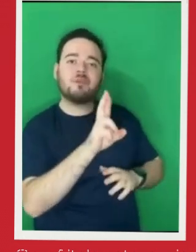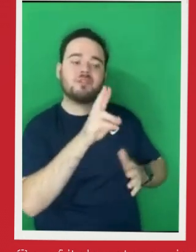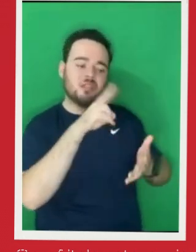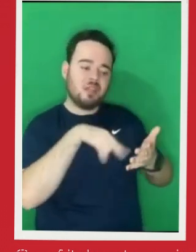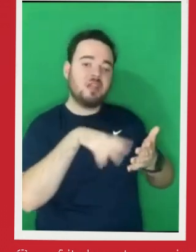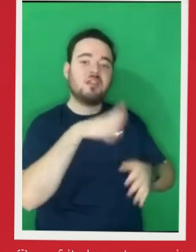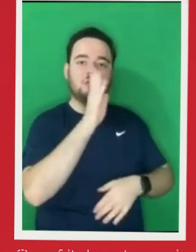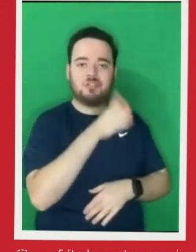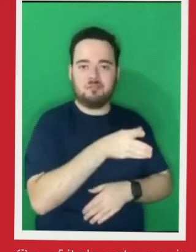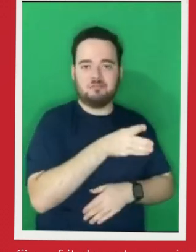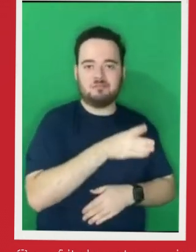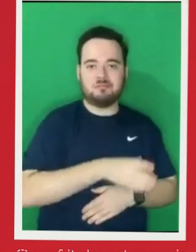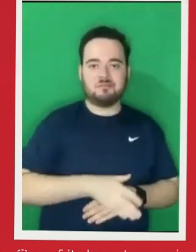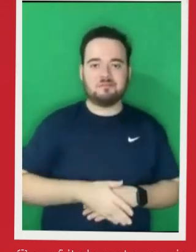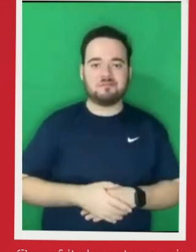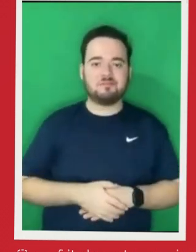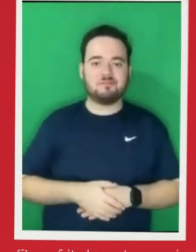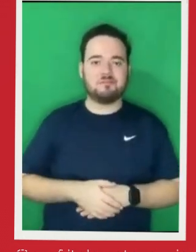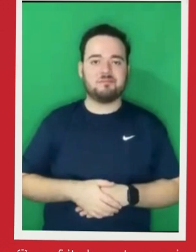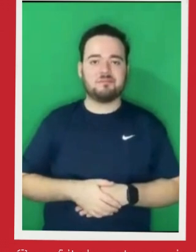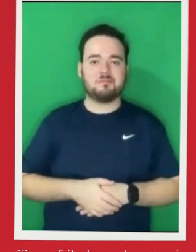de ler, tá?